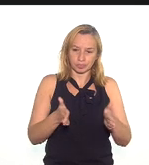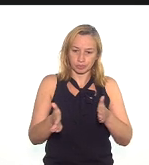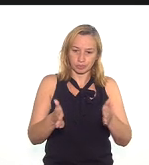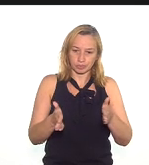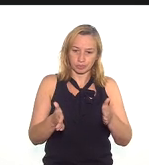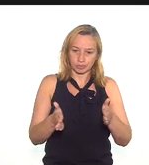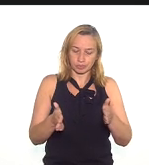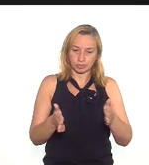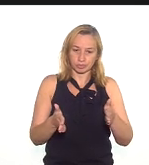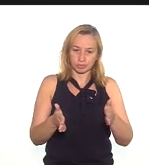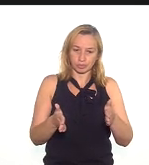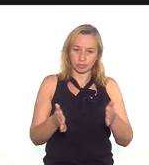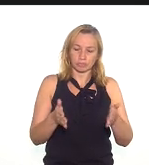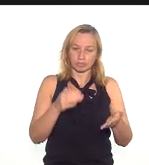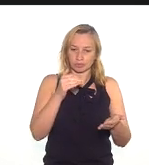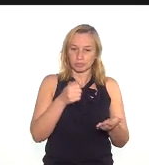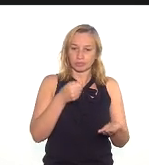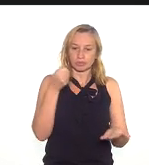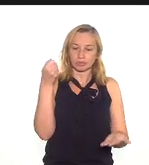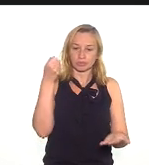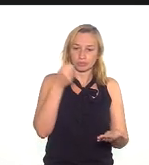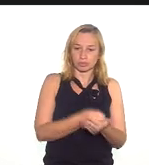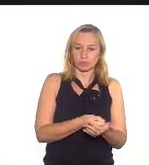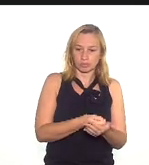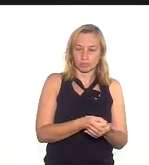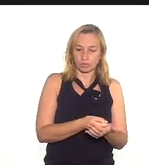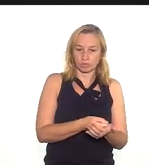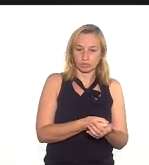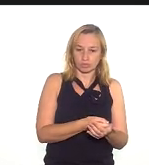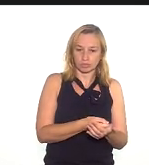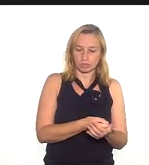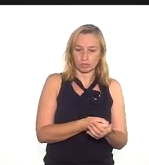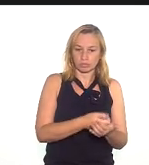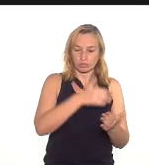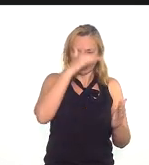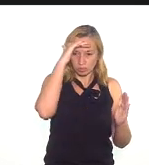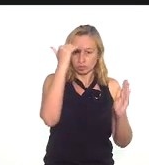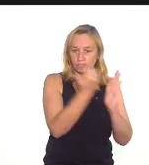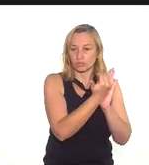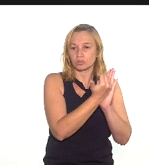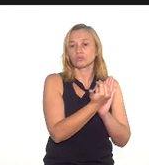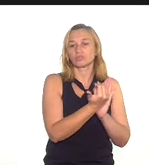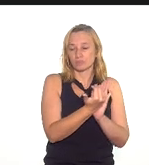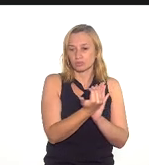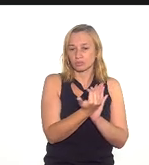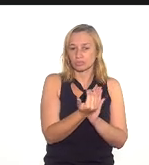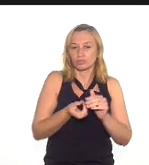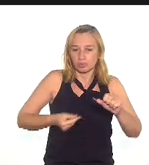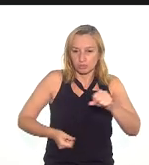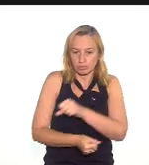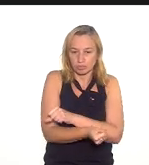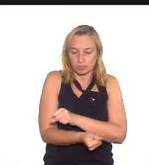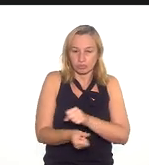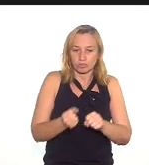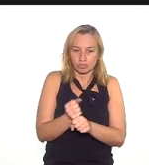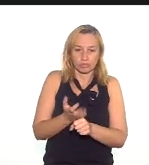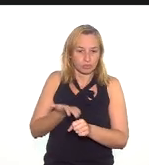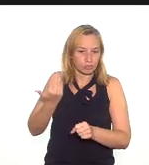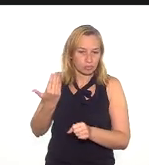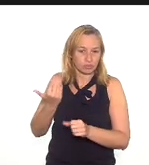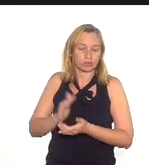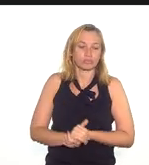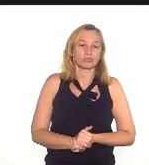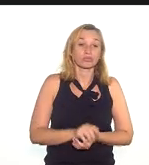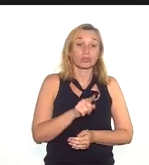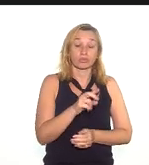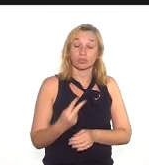cumpra o aporte daquele investimento, daquela obrigação gerada no ano anterior. É,